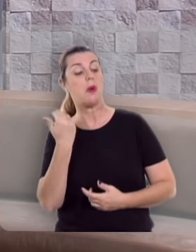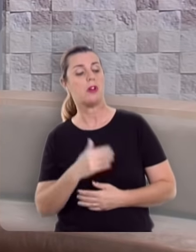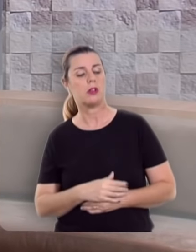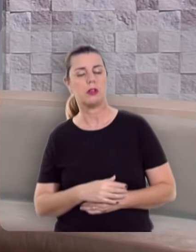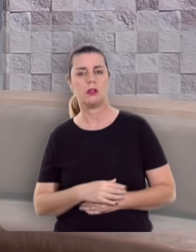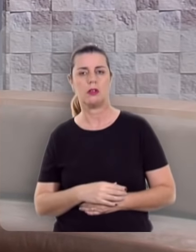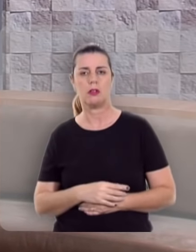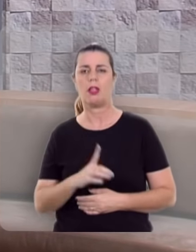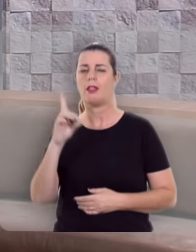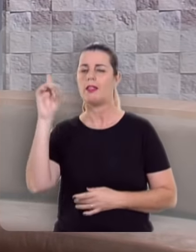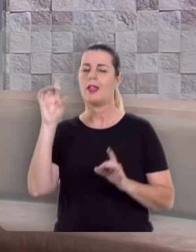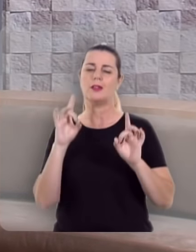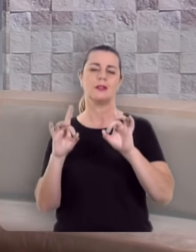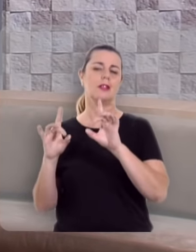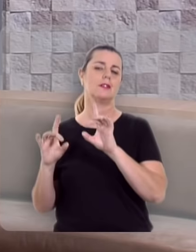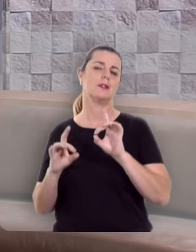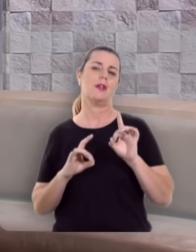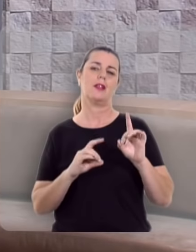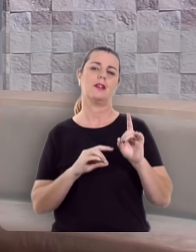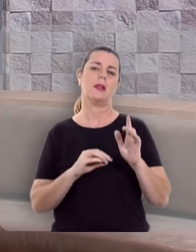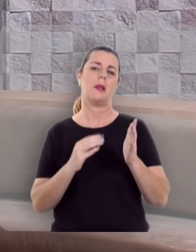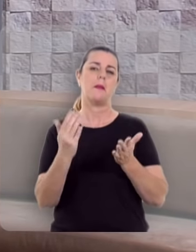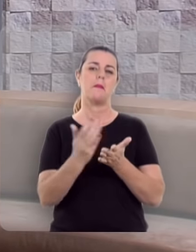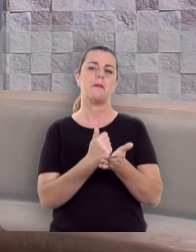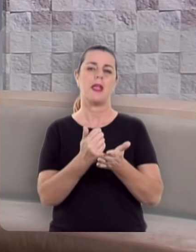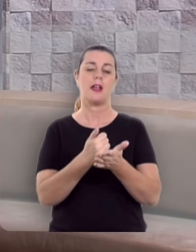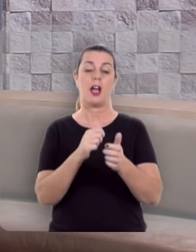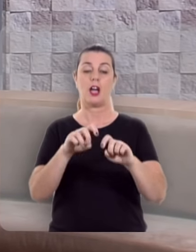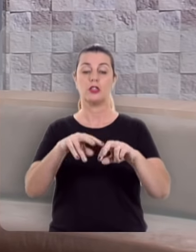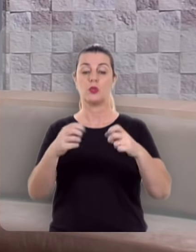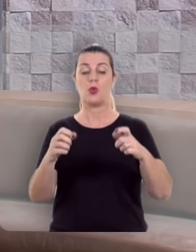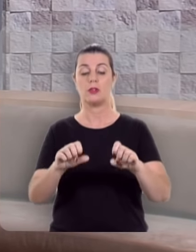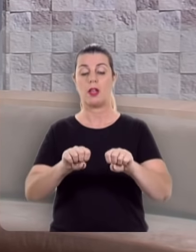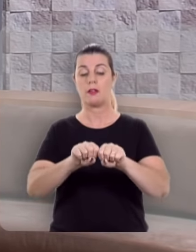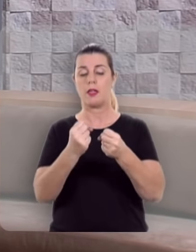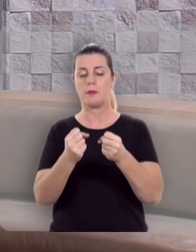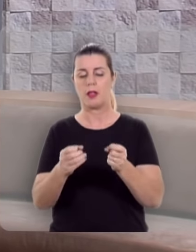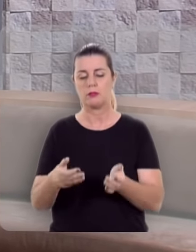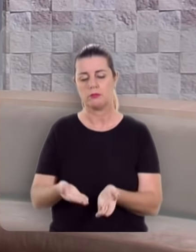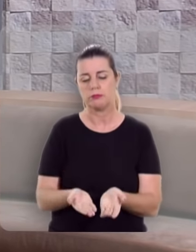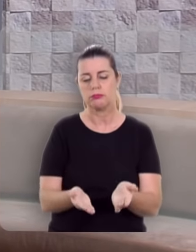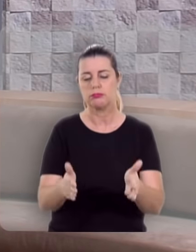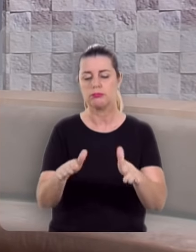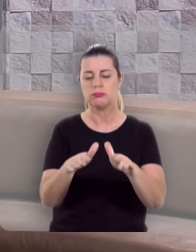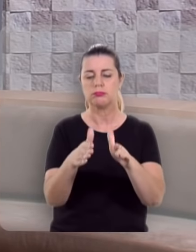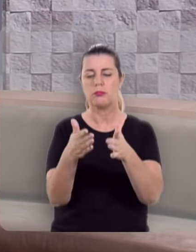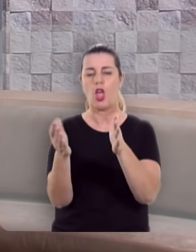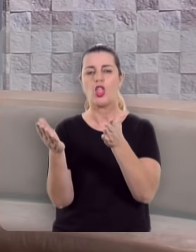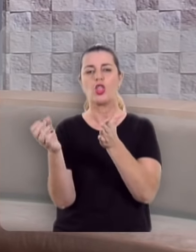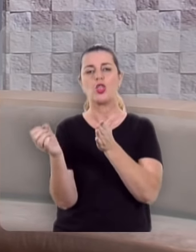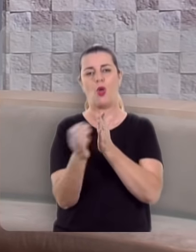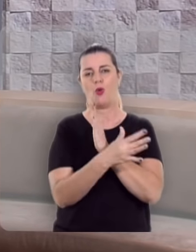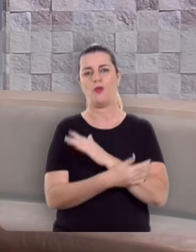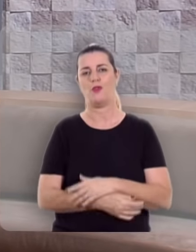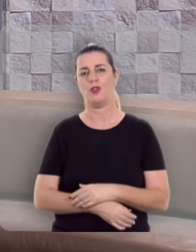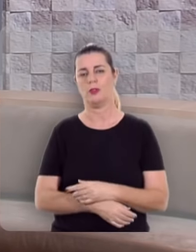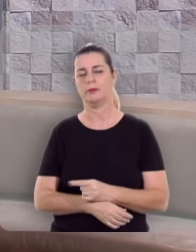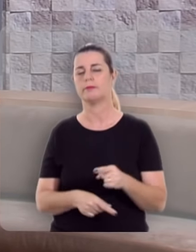e morrer. Deus é especialista em pegar cacos quebrados e fazer um vaso